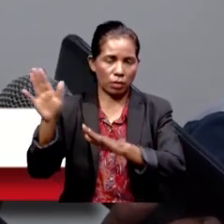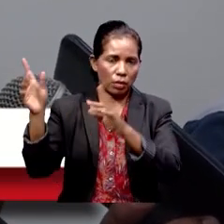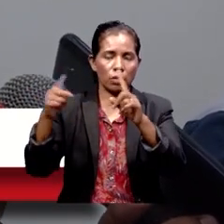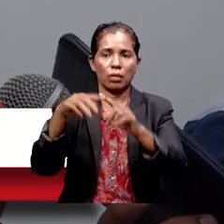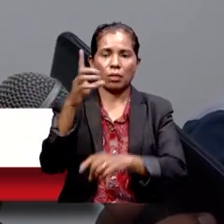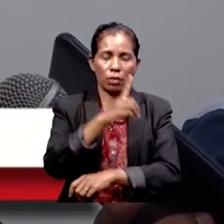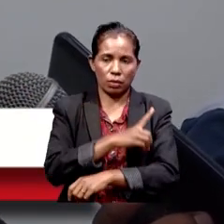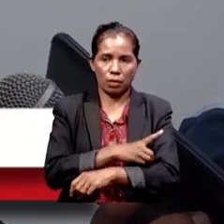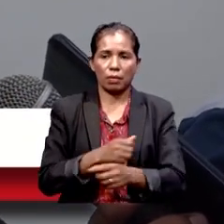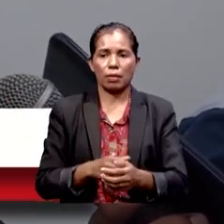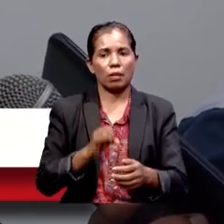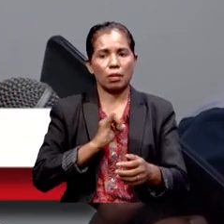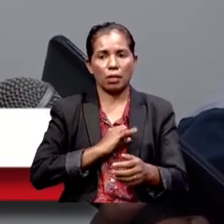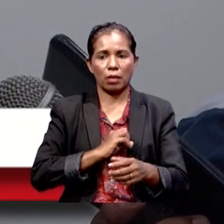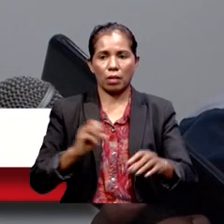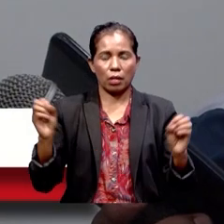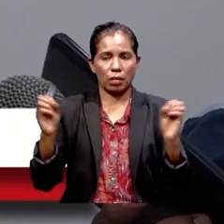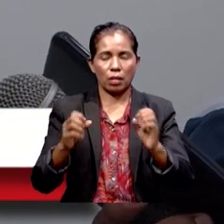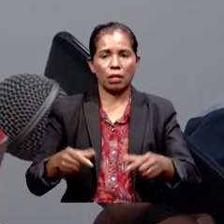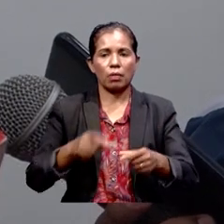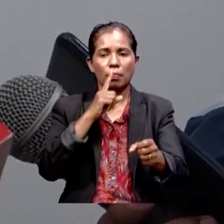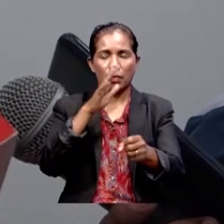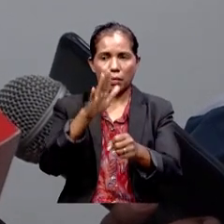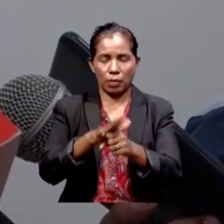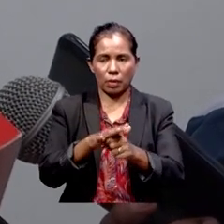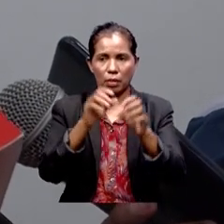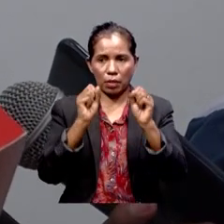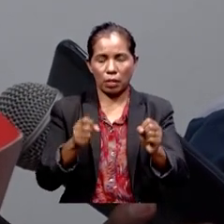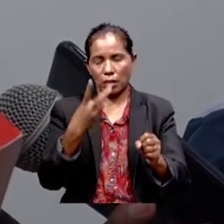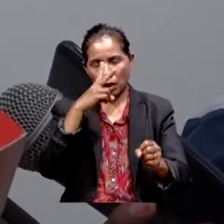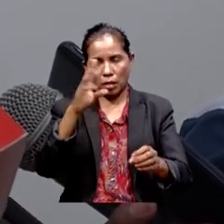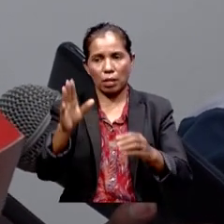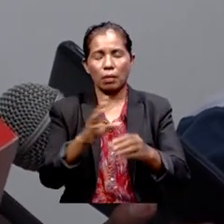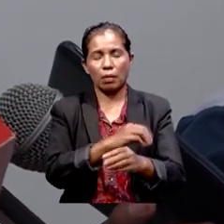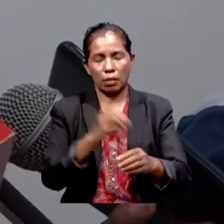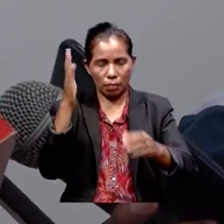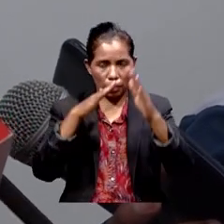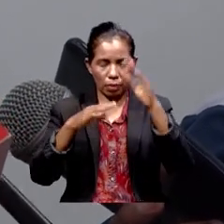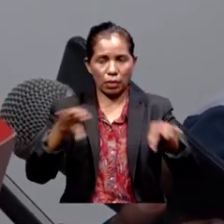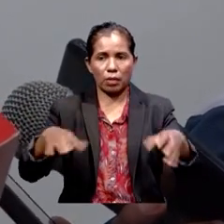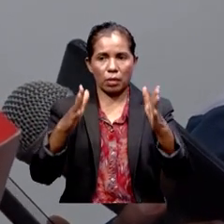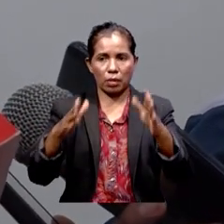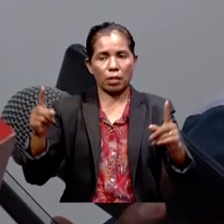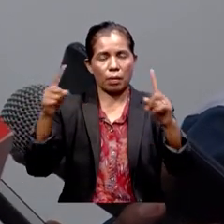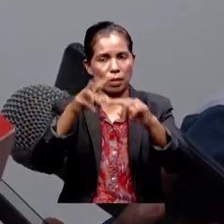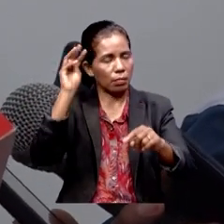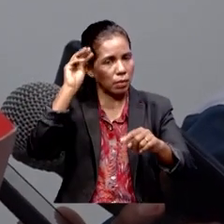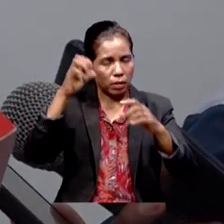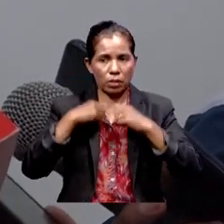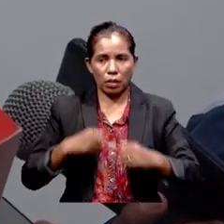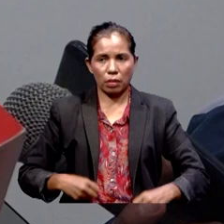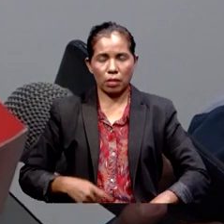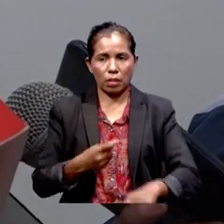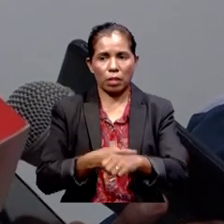ohin e haula foi promessa cata haubele a tu resolve problema recurso humano ba Ministério de Saúde e a